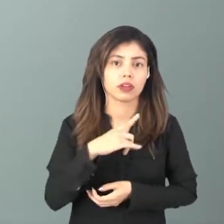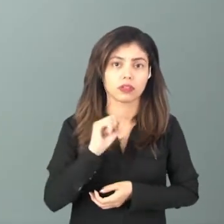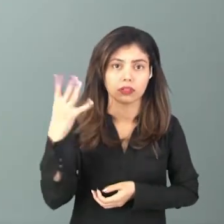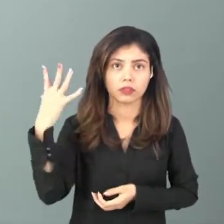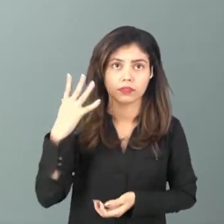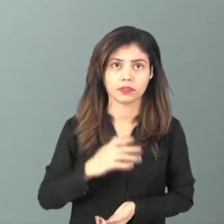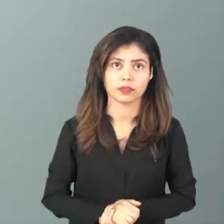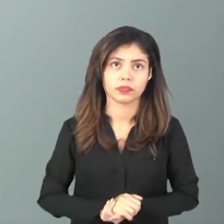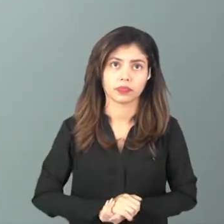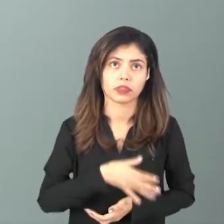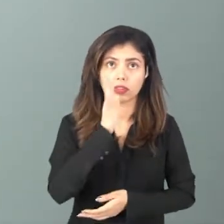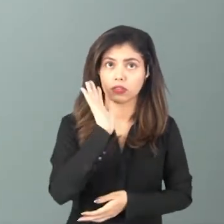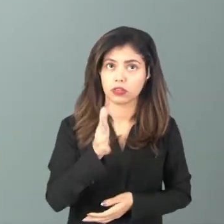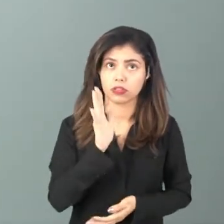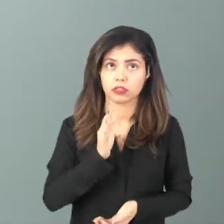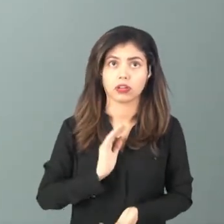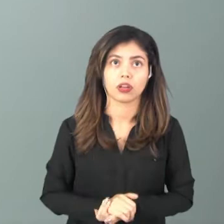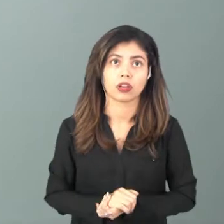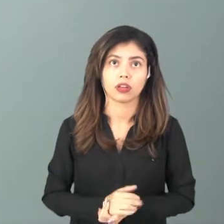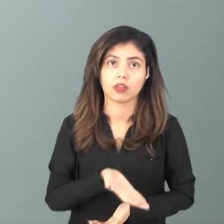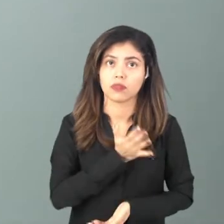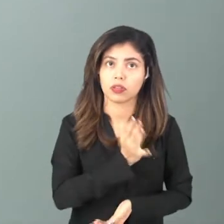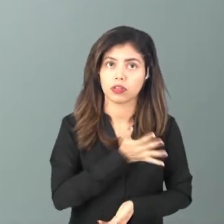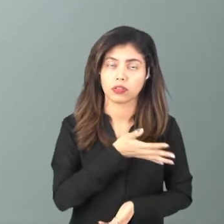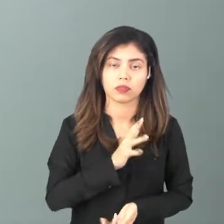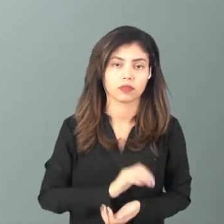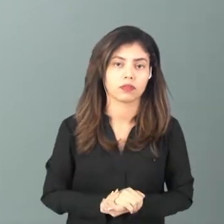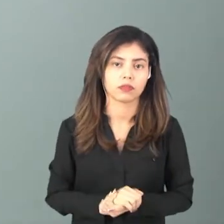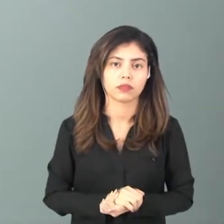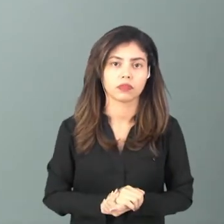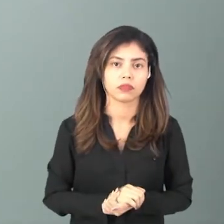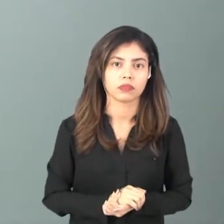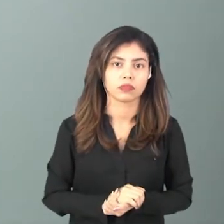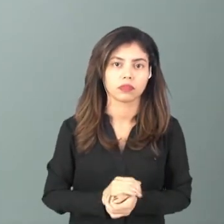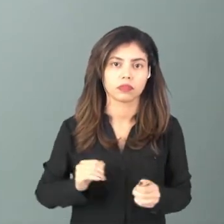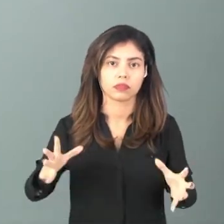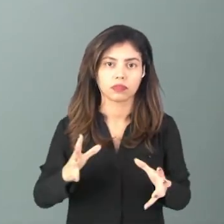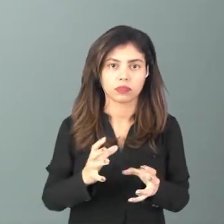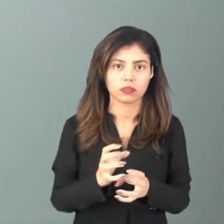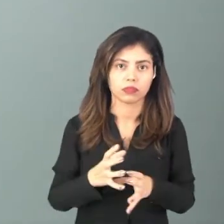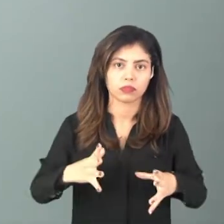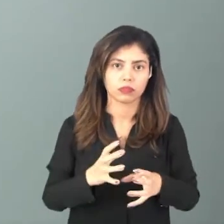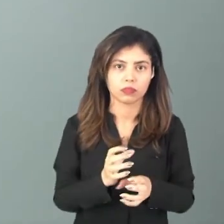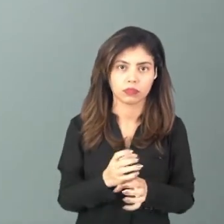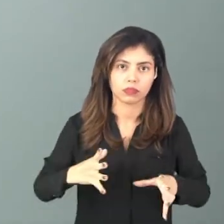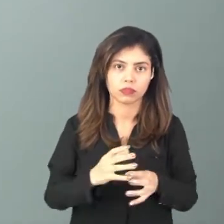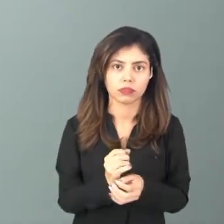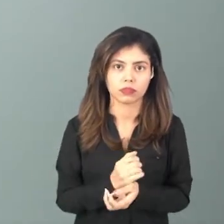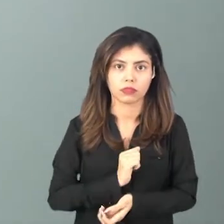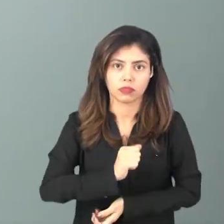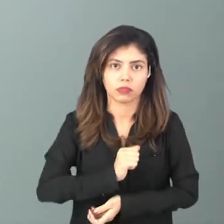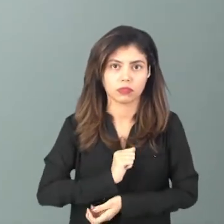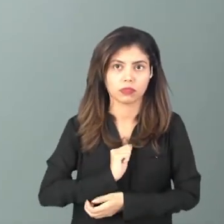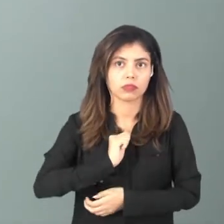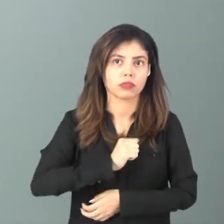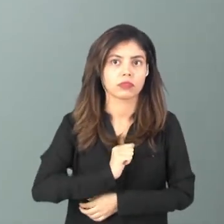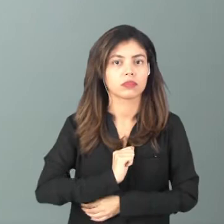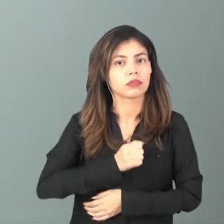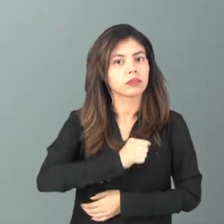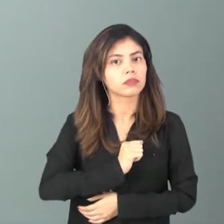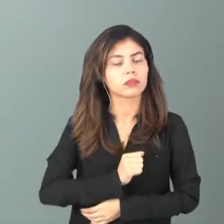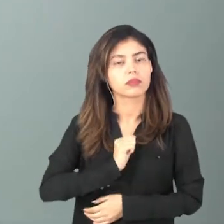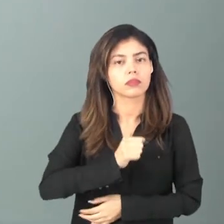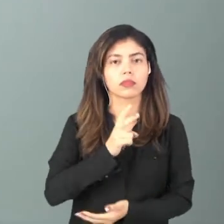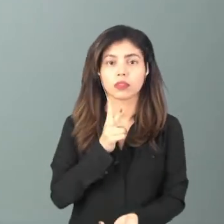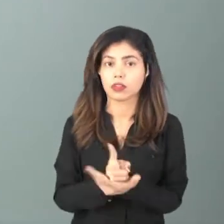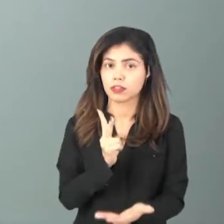ocorrer. Já o tecido muscular estriado cardíaco, essa contração vai ser involuntária. Lembra lá dos nossos batimentos cardíacos. A